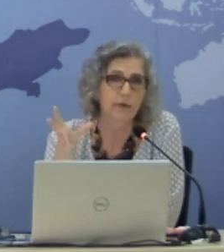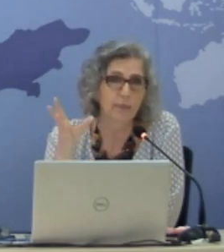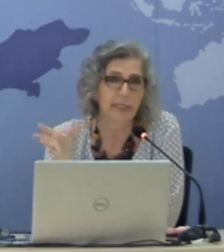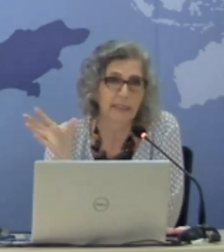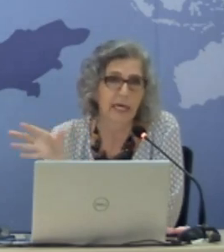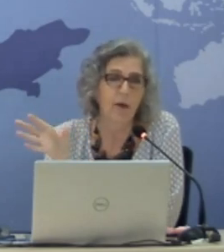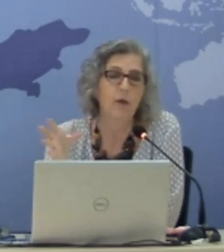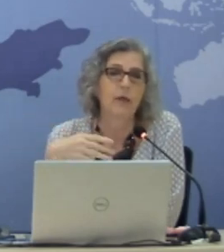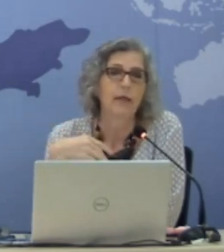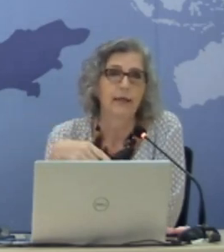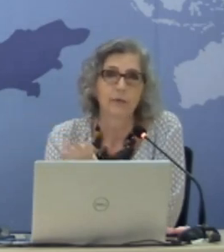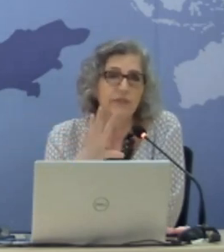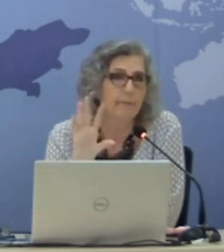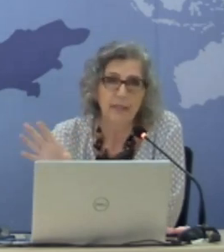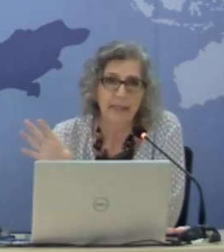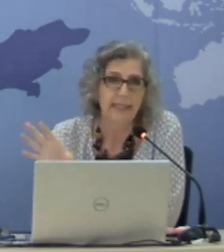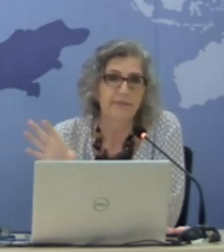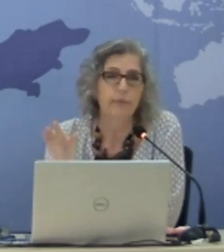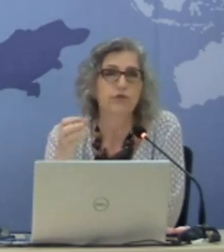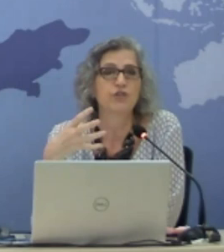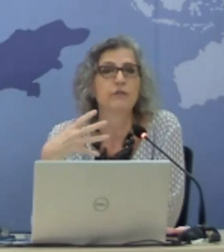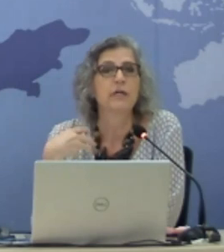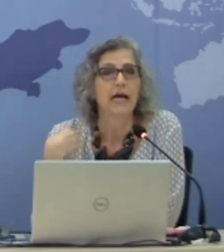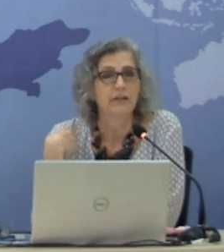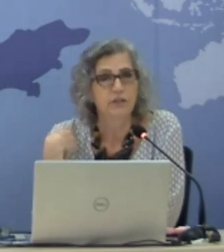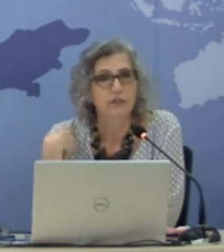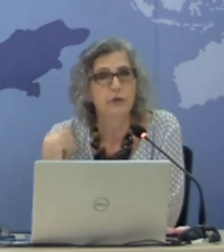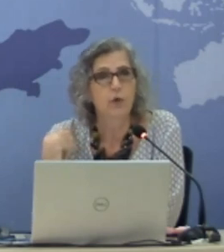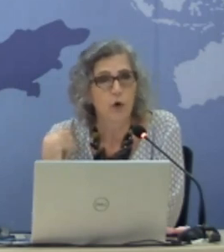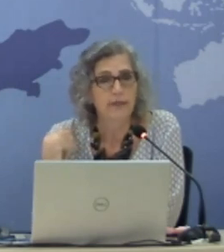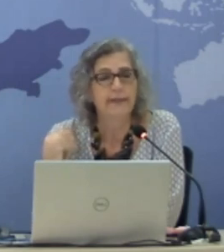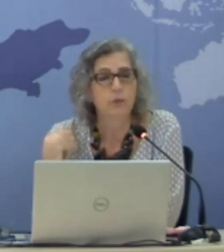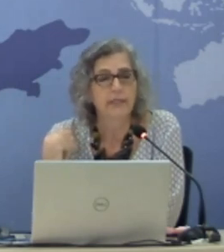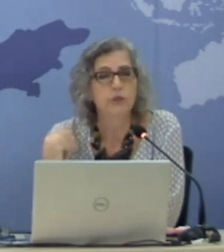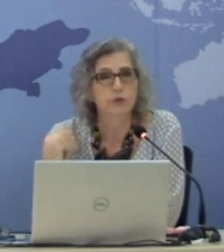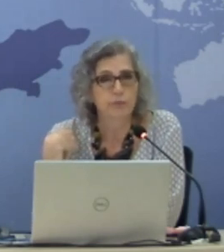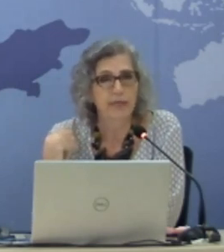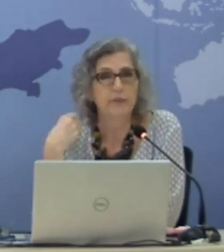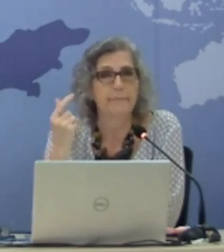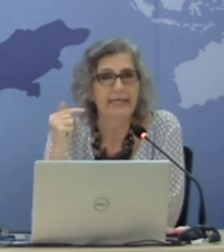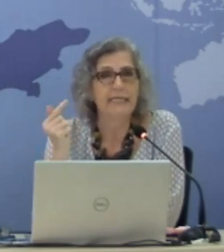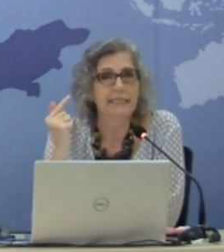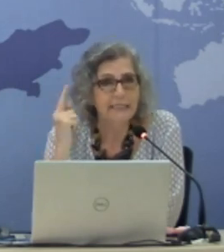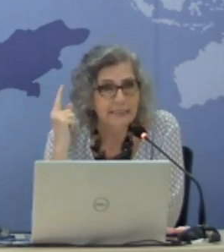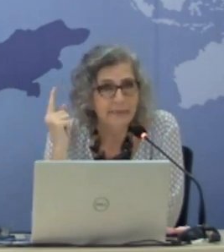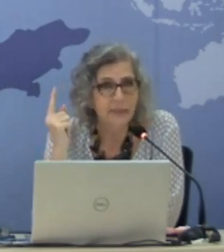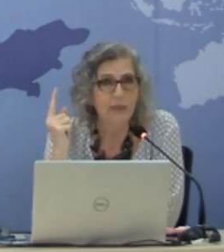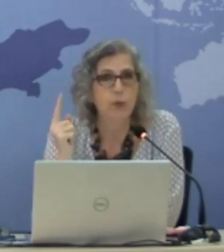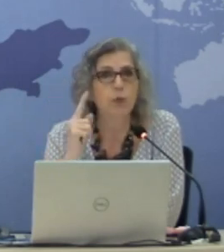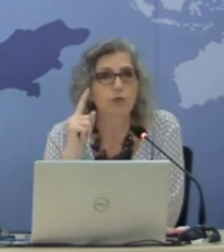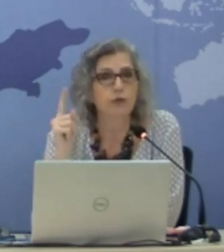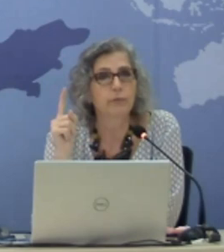HIV agora no pré-natal ela não sabia que ela ganha positiva a gente colhe tem colher genotipagem